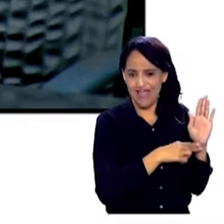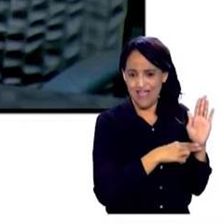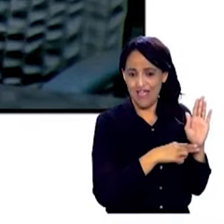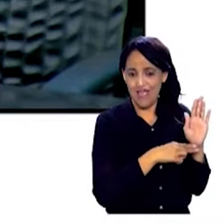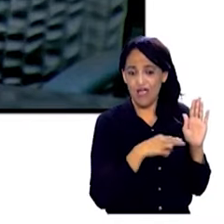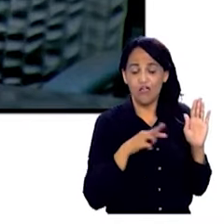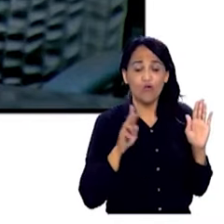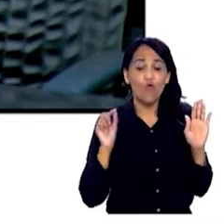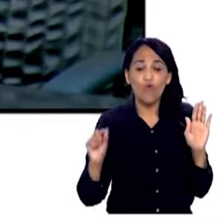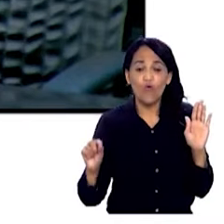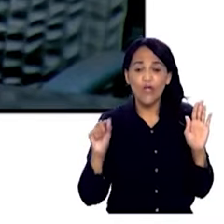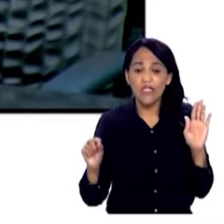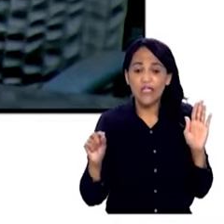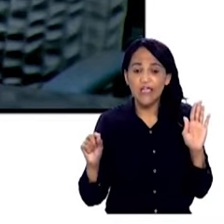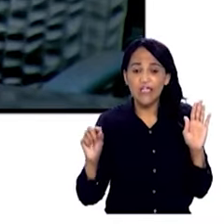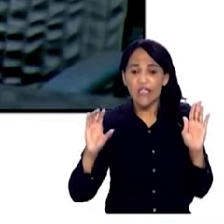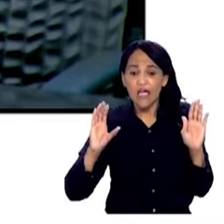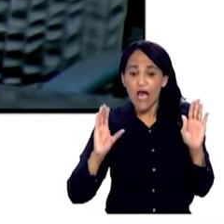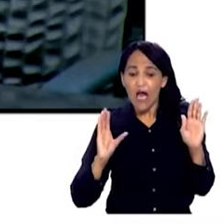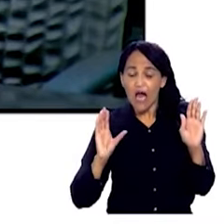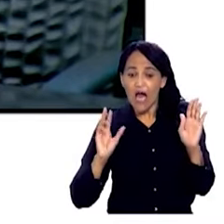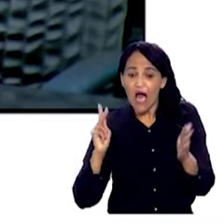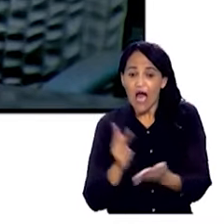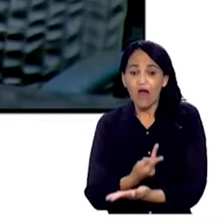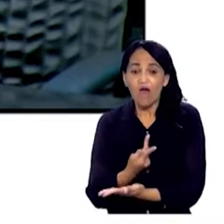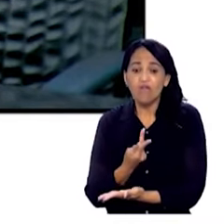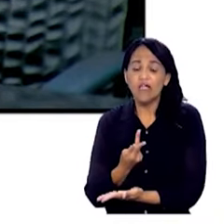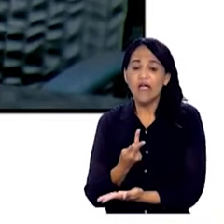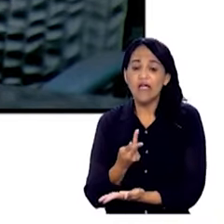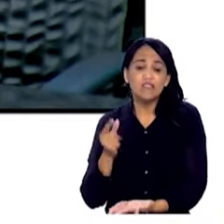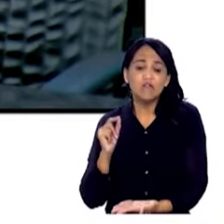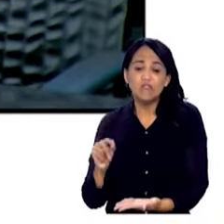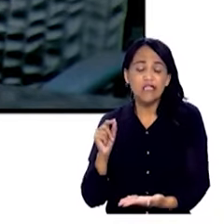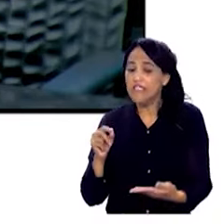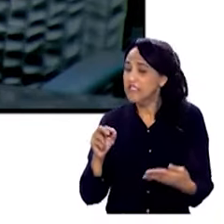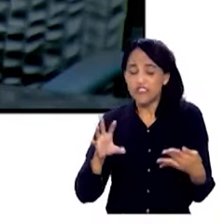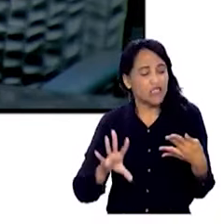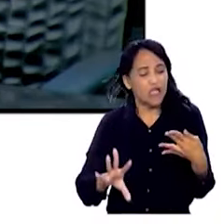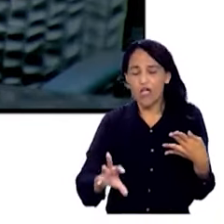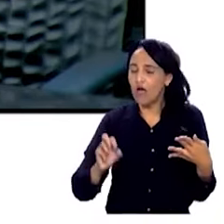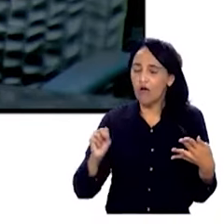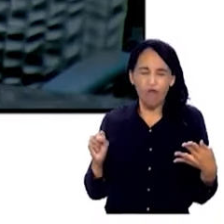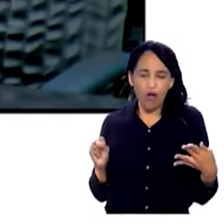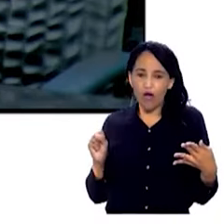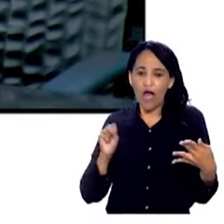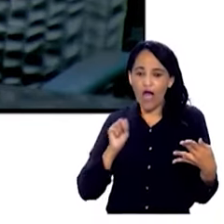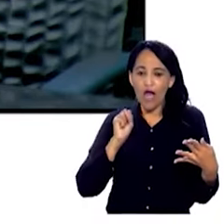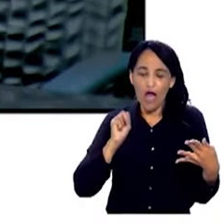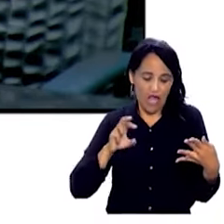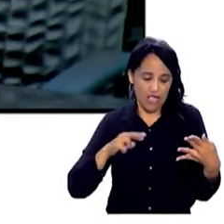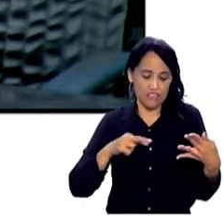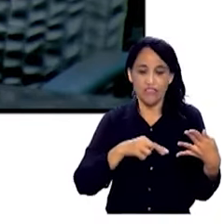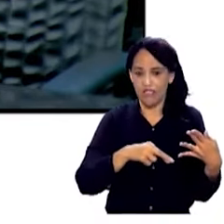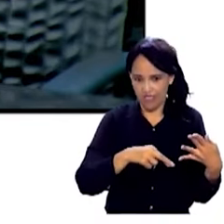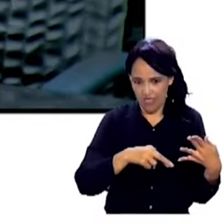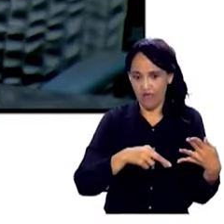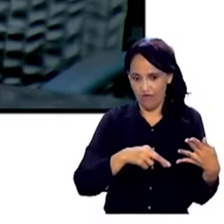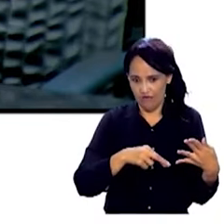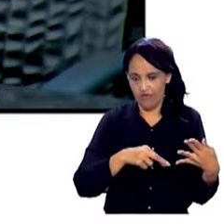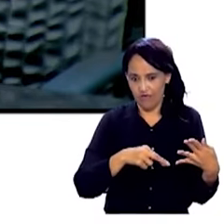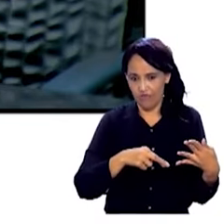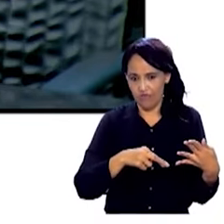preenchidos resultam da inadmissão do recurso apesar do cumprimento dos outros requisitos